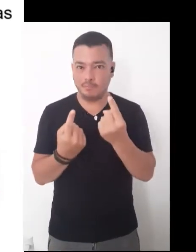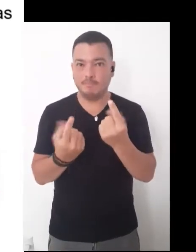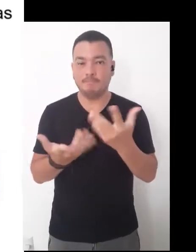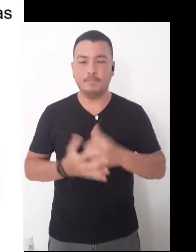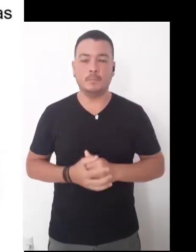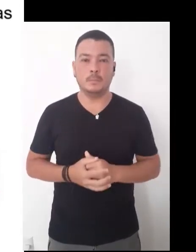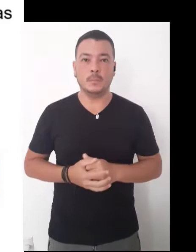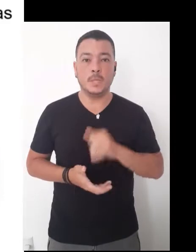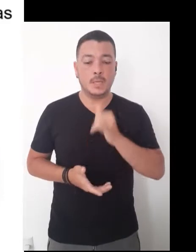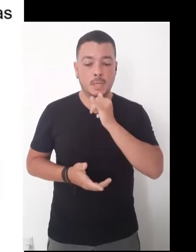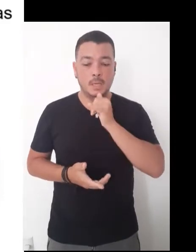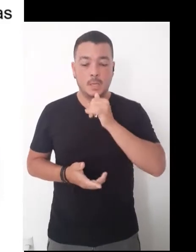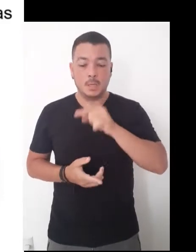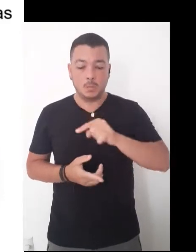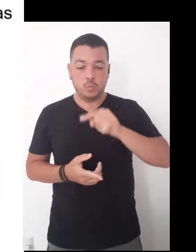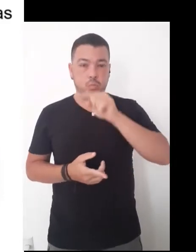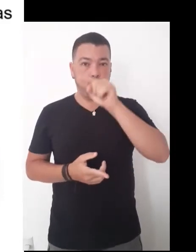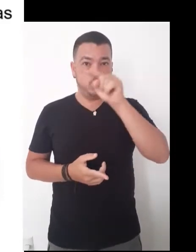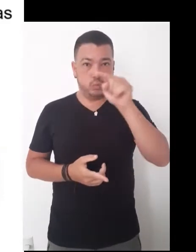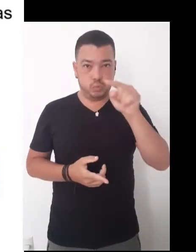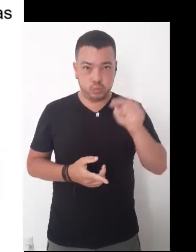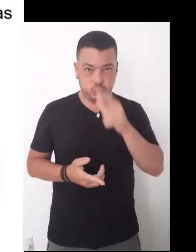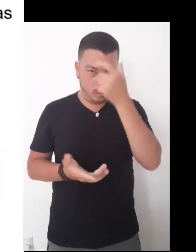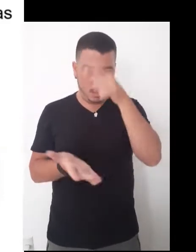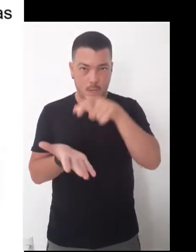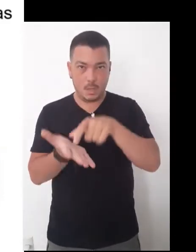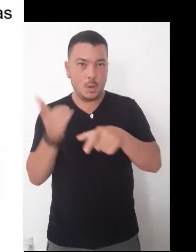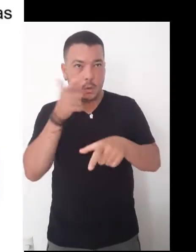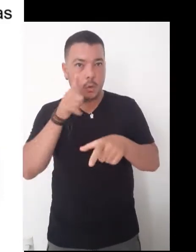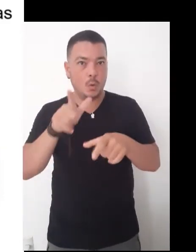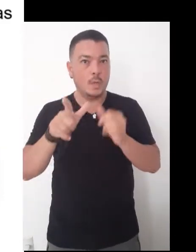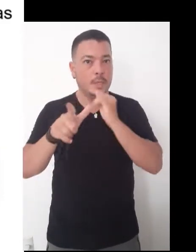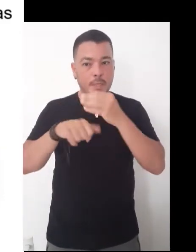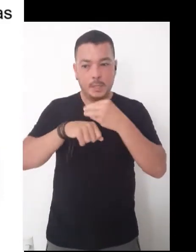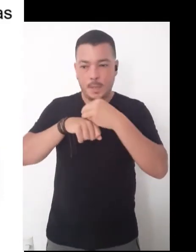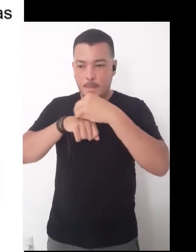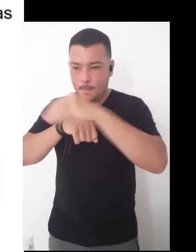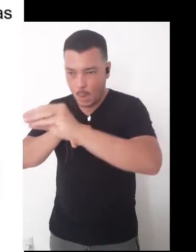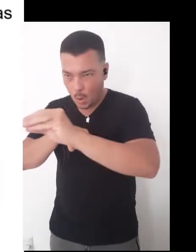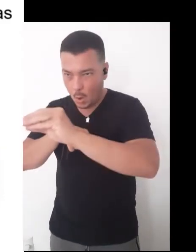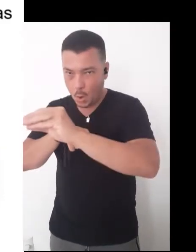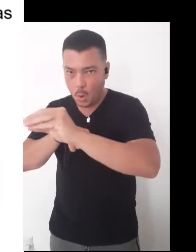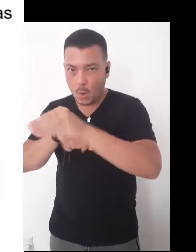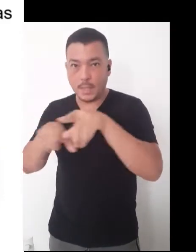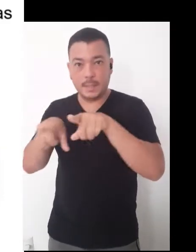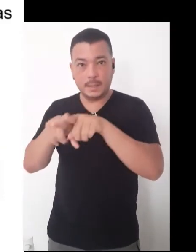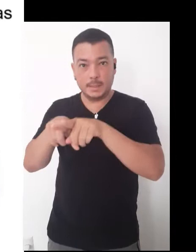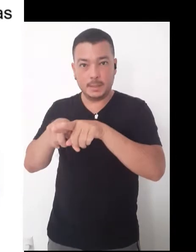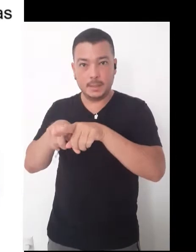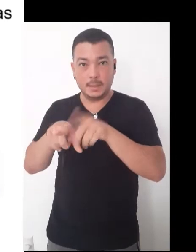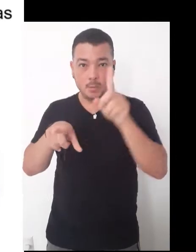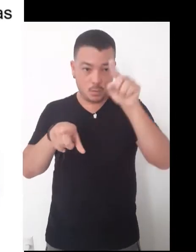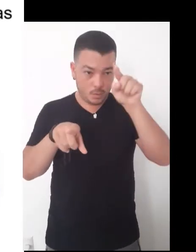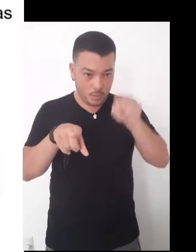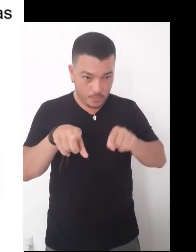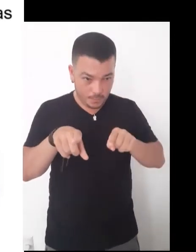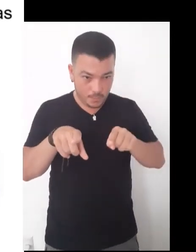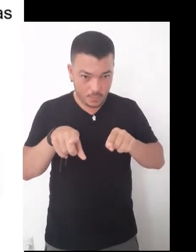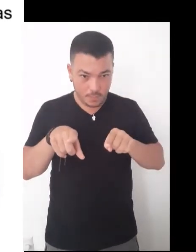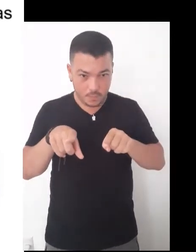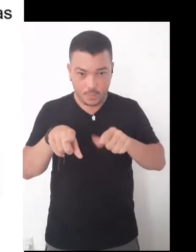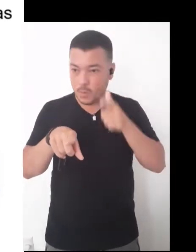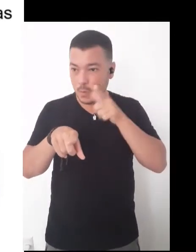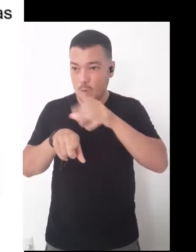setinha, a memória RAM consegue, por exemplo, enviar o dado. Quando desce, na metade do ciclo 1, ela